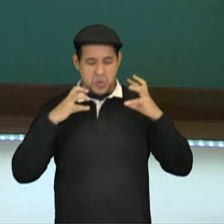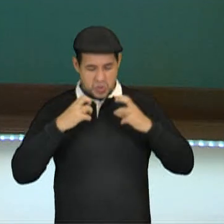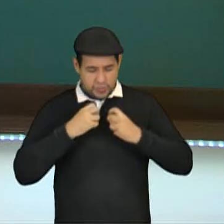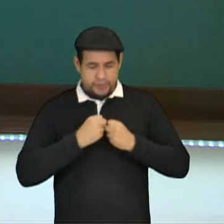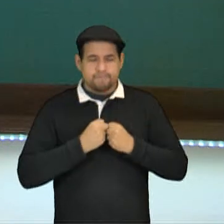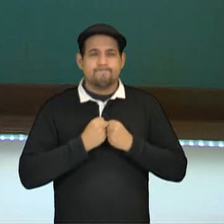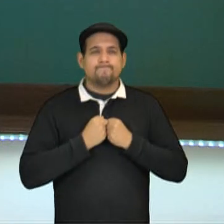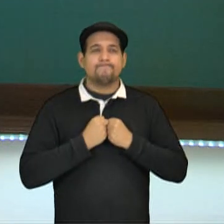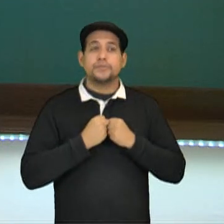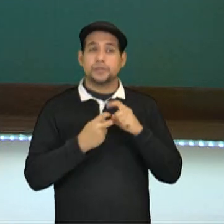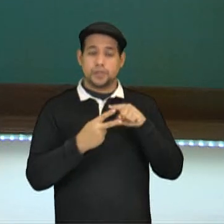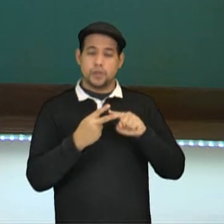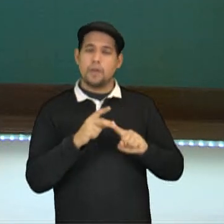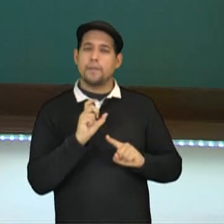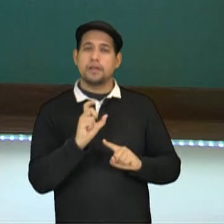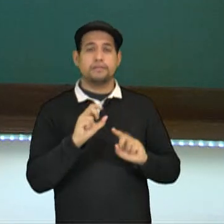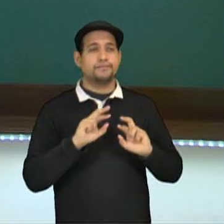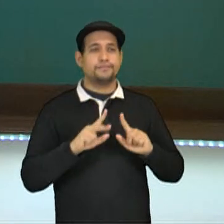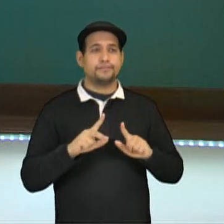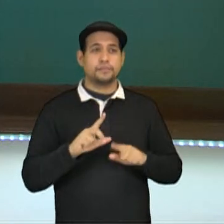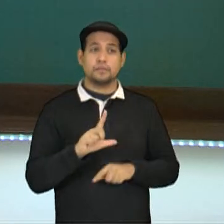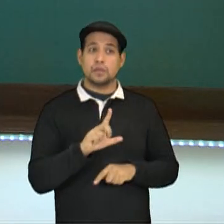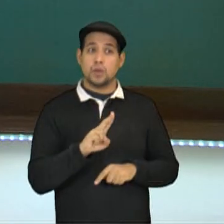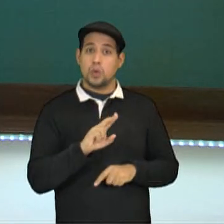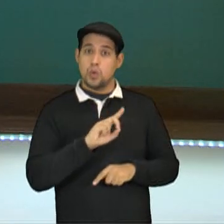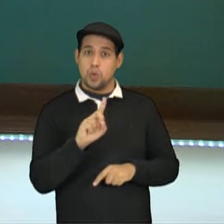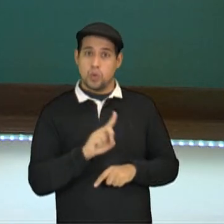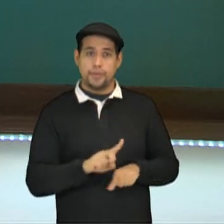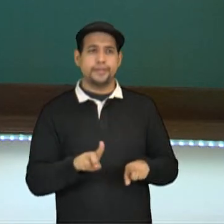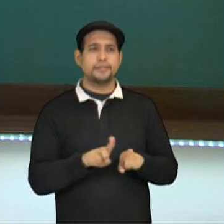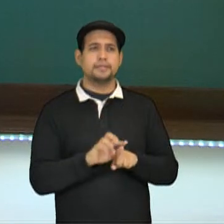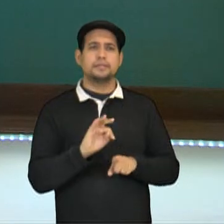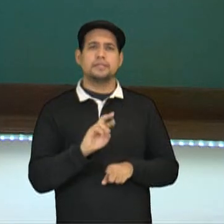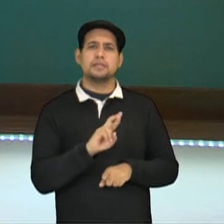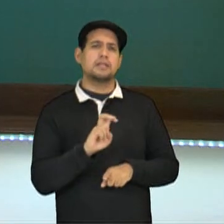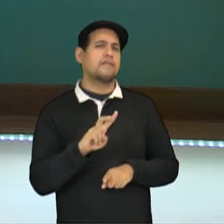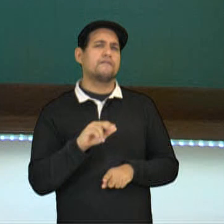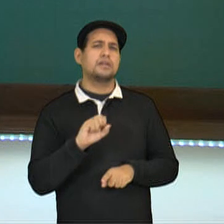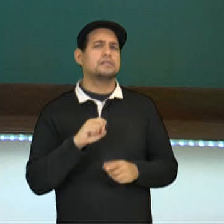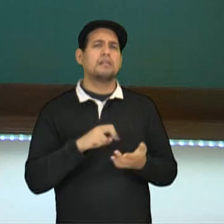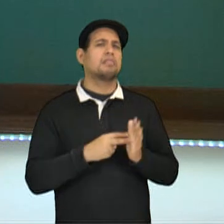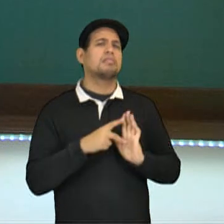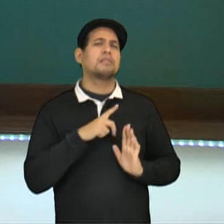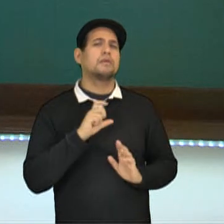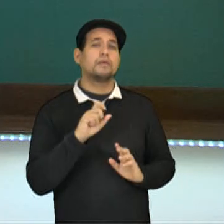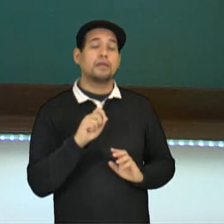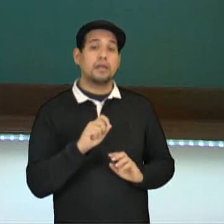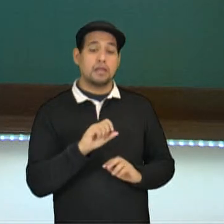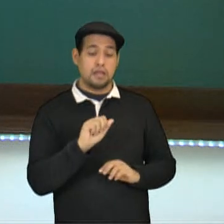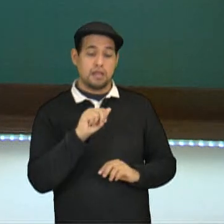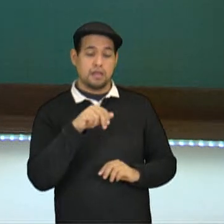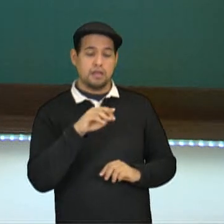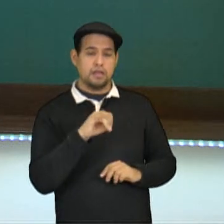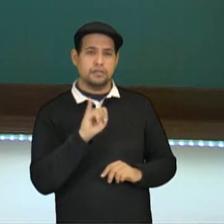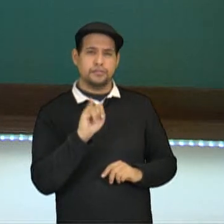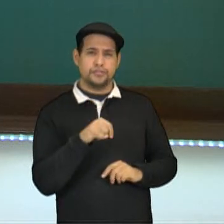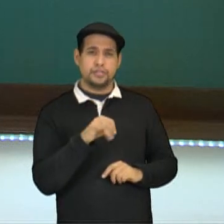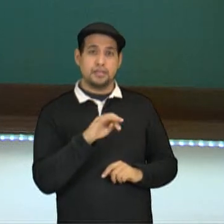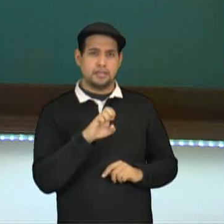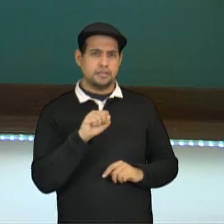palavras opostas, luz e trevas. Eu tenho, portanto, uma antítese. Vamos falar também